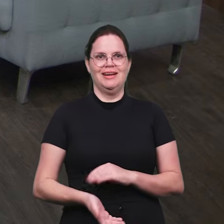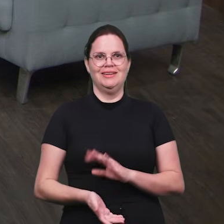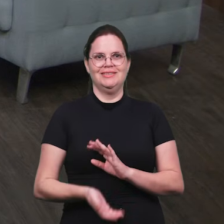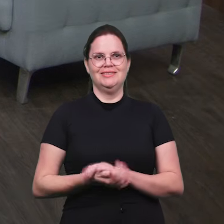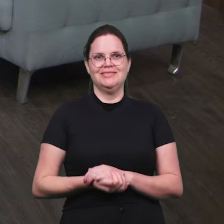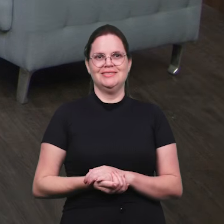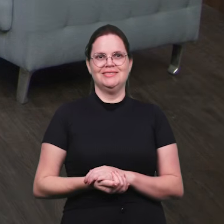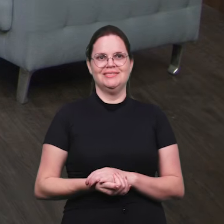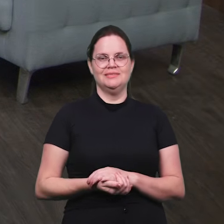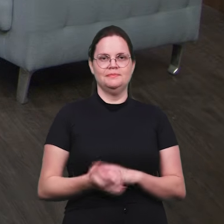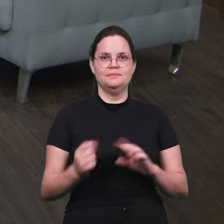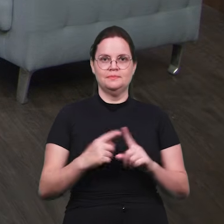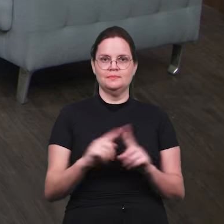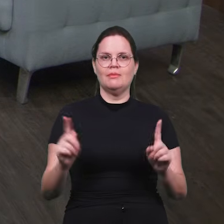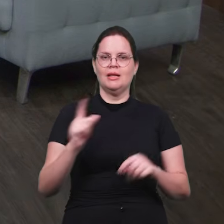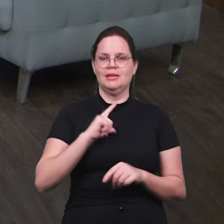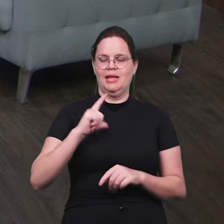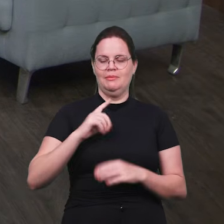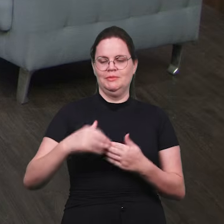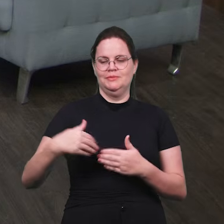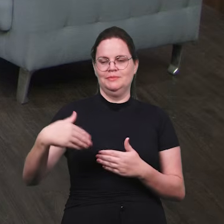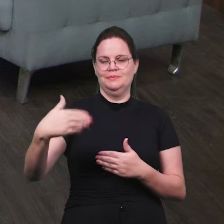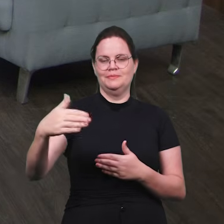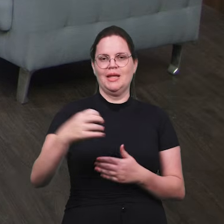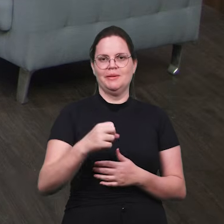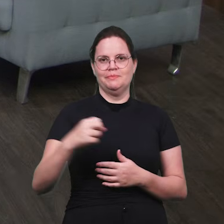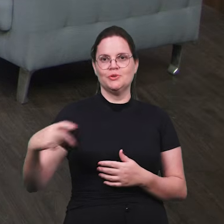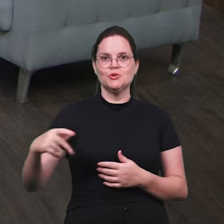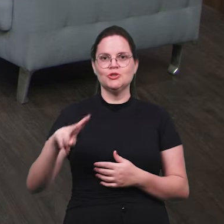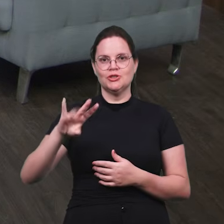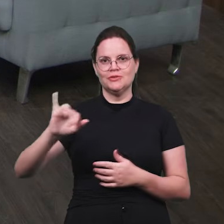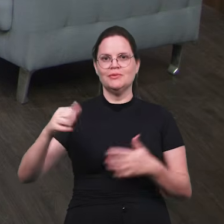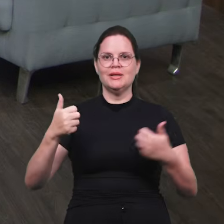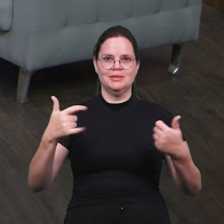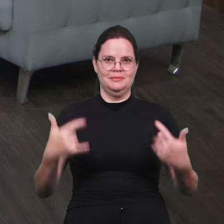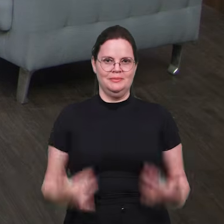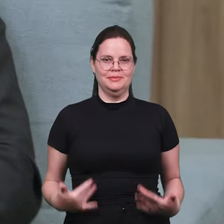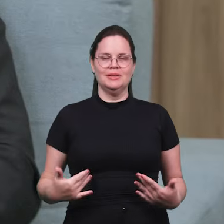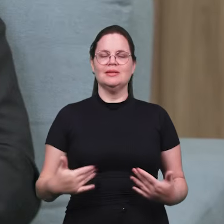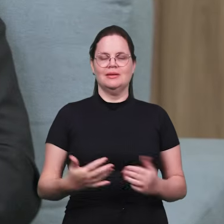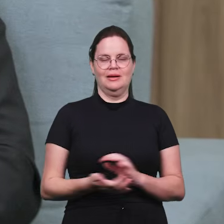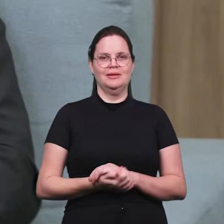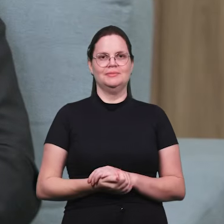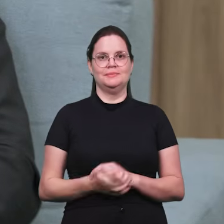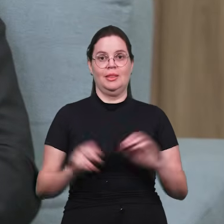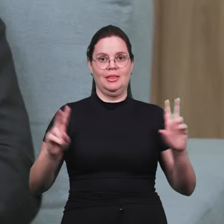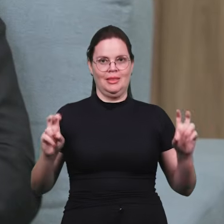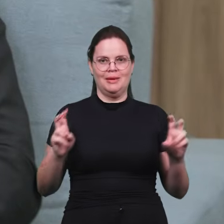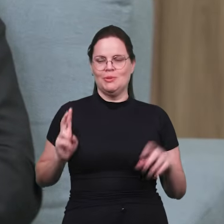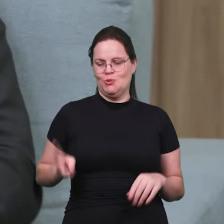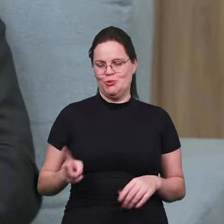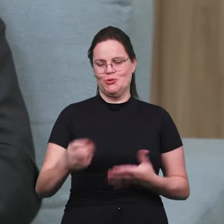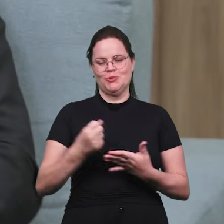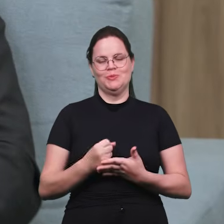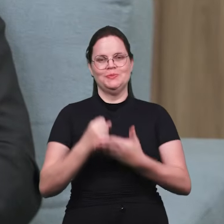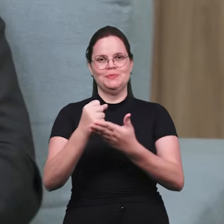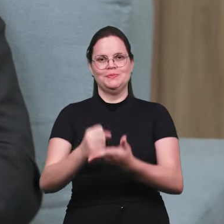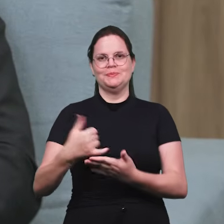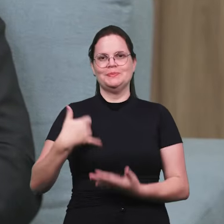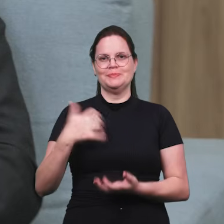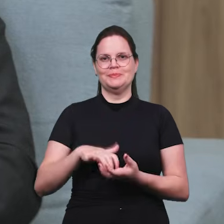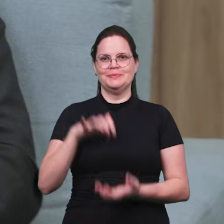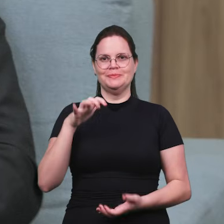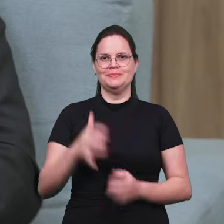Já. Mas nós temos mais episódios para frente, nós vamos falar um pouco mais, ainda dentro desse tema de assistência